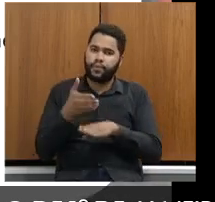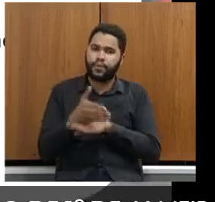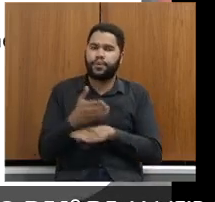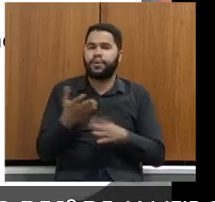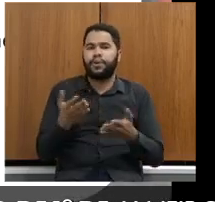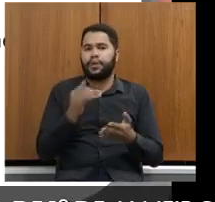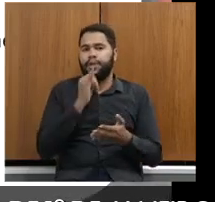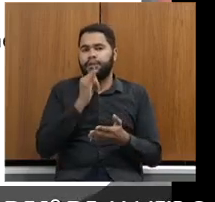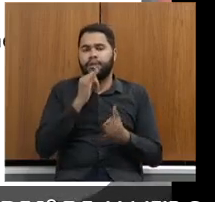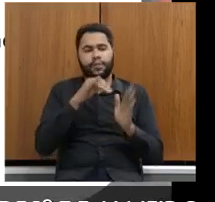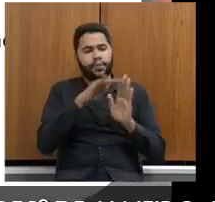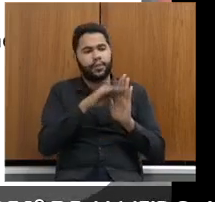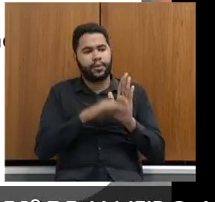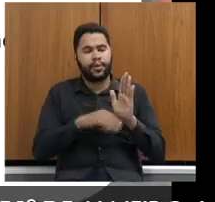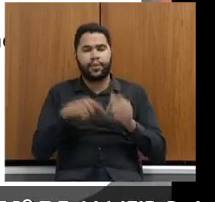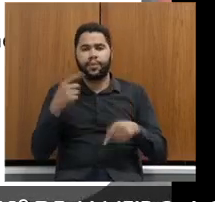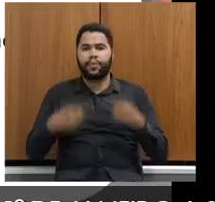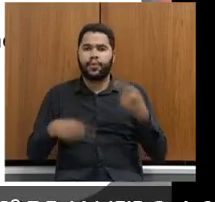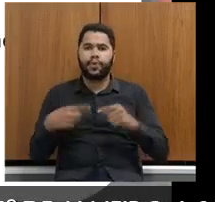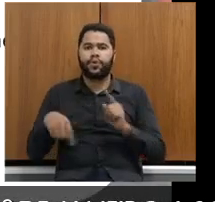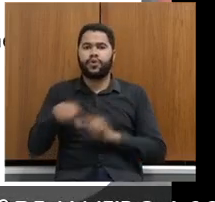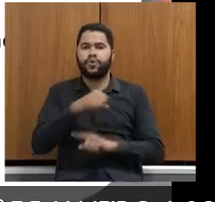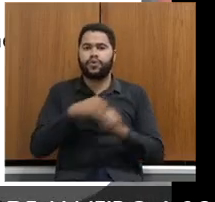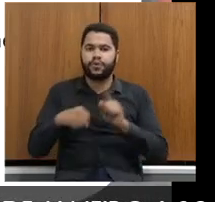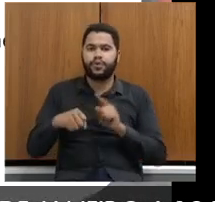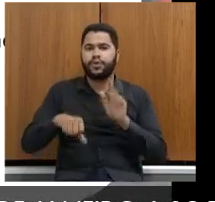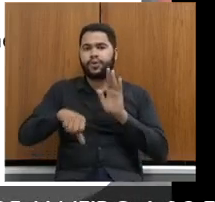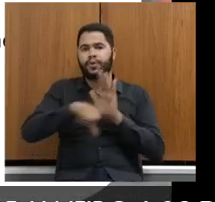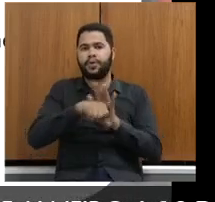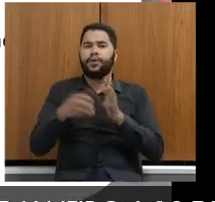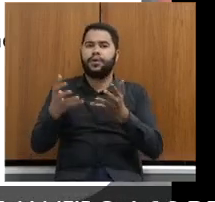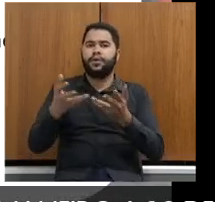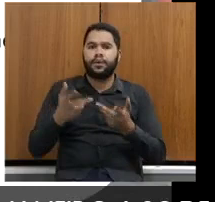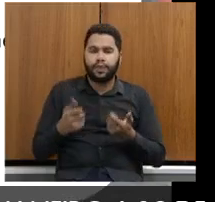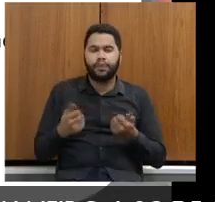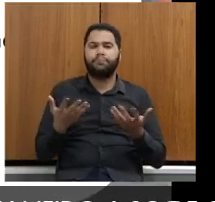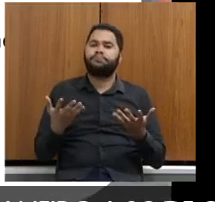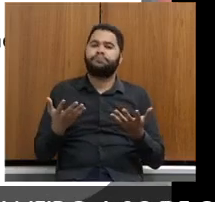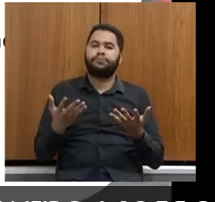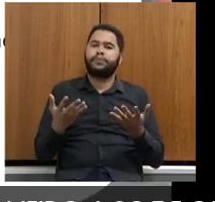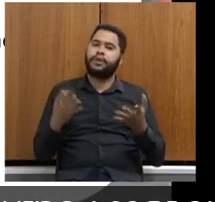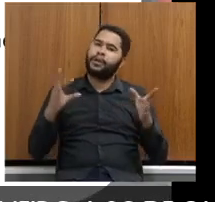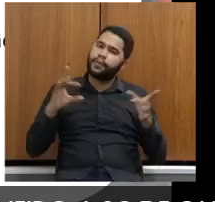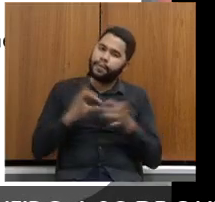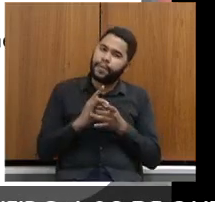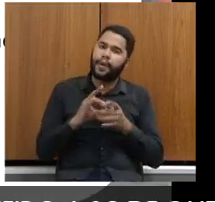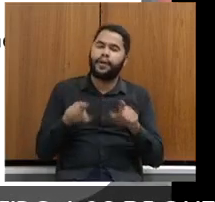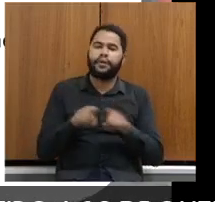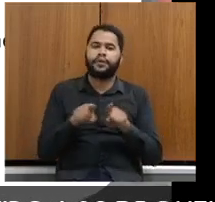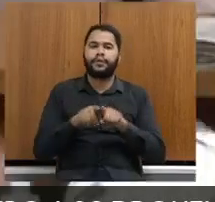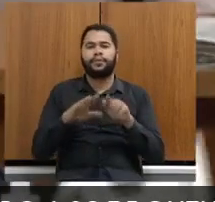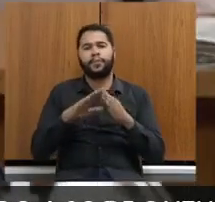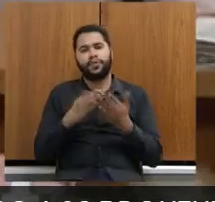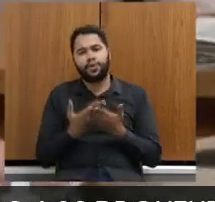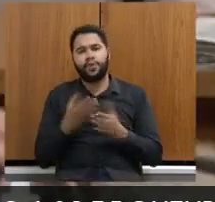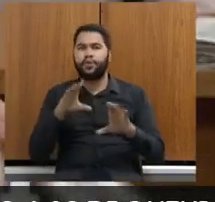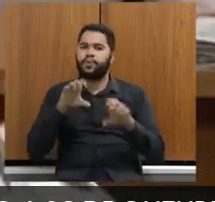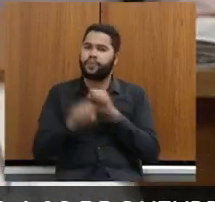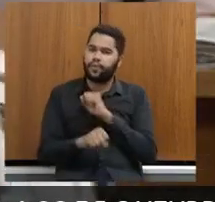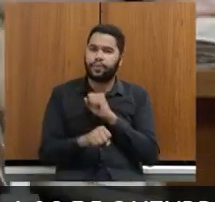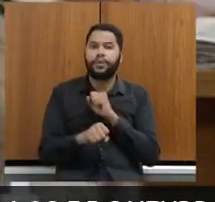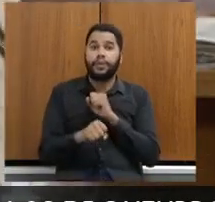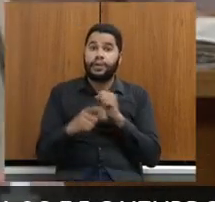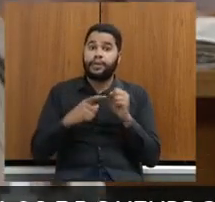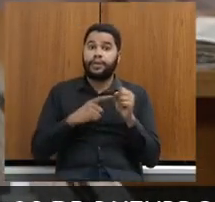direito tipo problema de políticas de prevenção social aqui na idade atendimento ao público o custodiado na integração das escolas de Formação ou